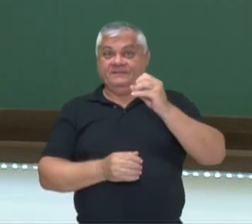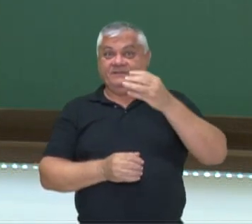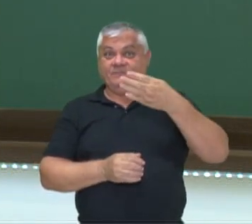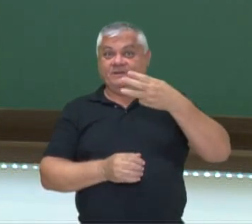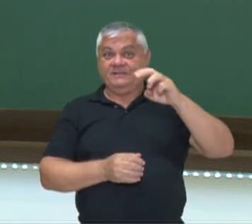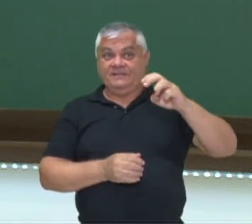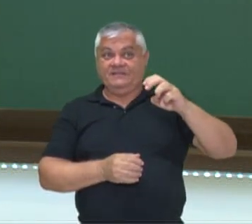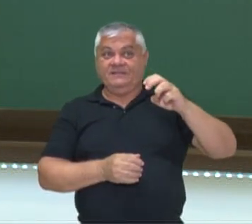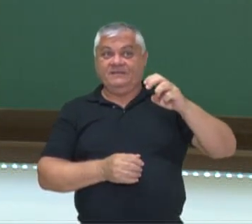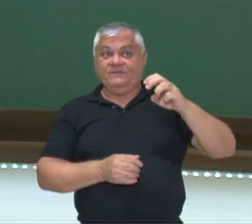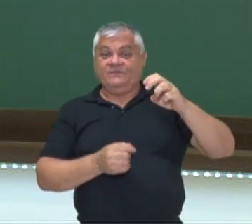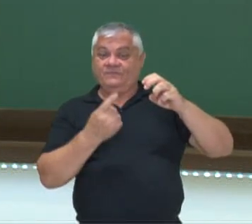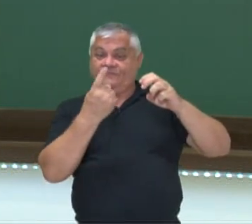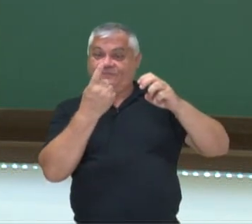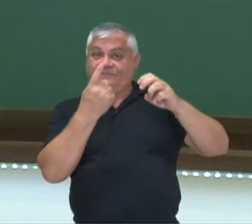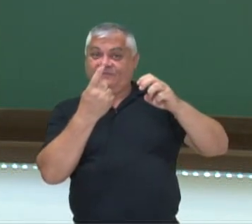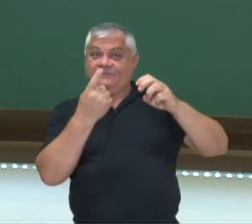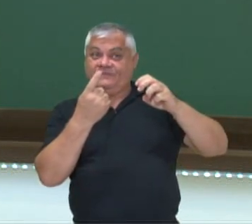é 45 sobre 100.